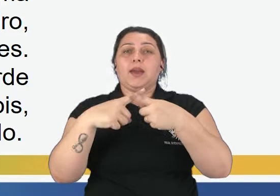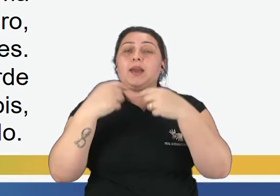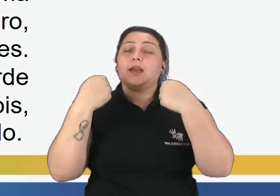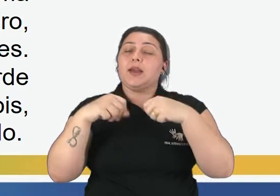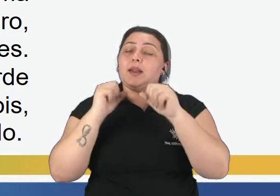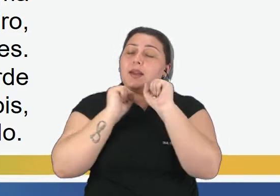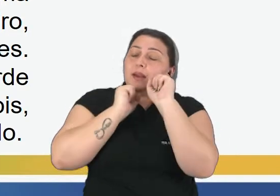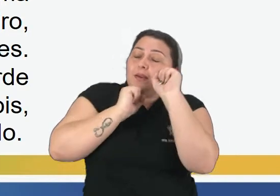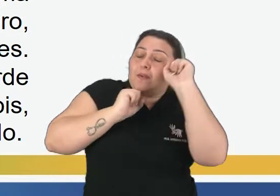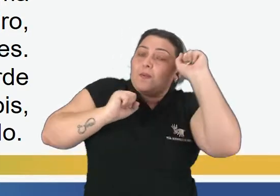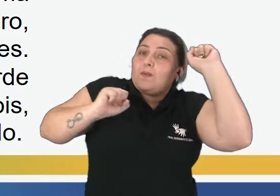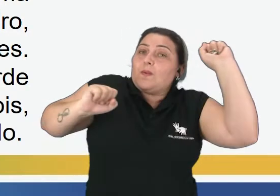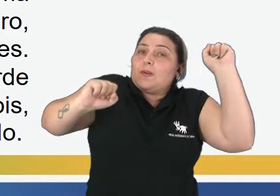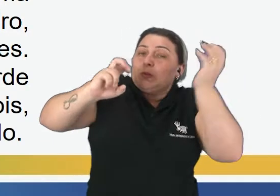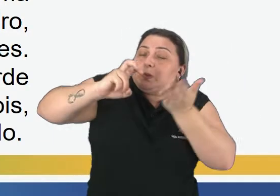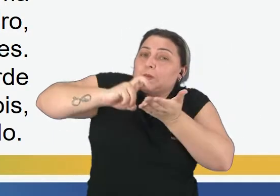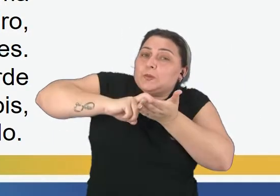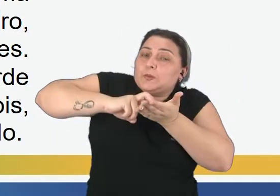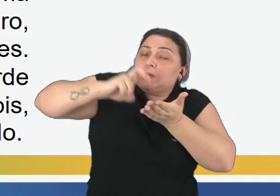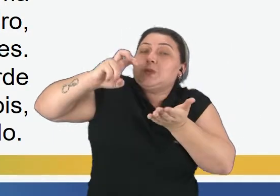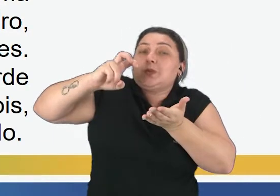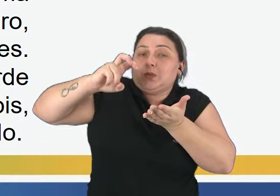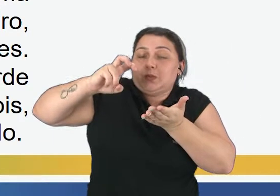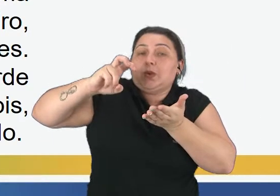acordar cedo,